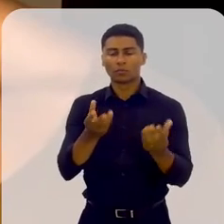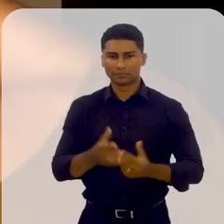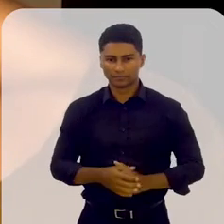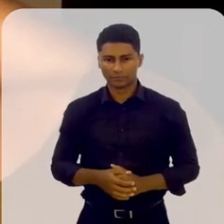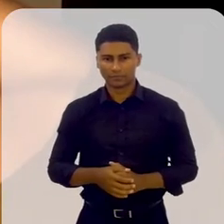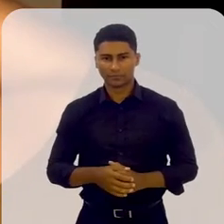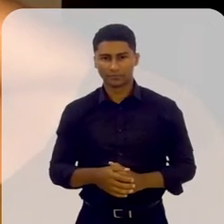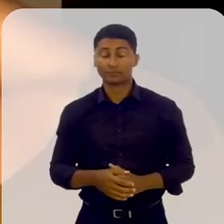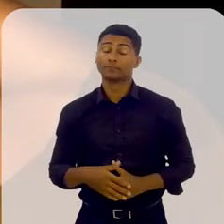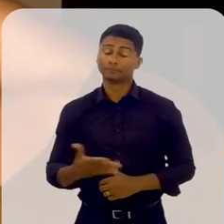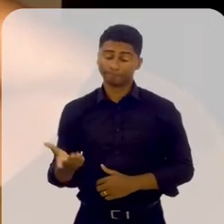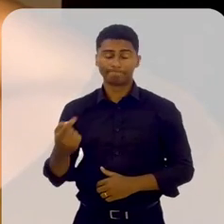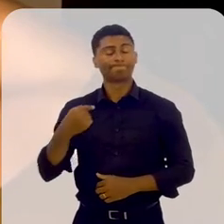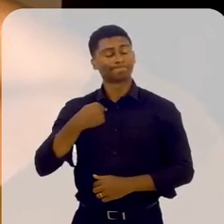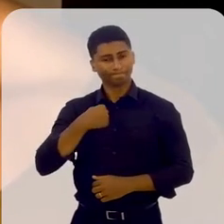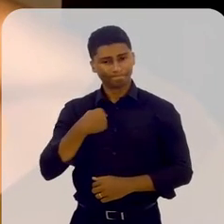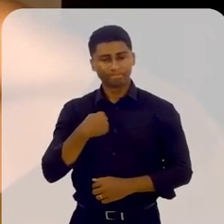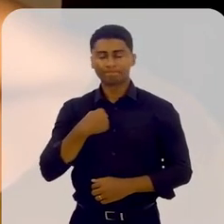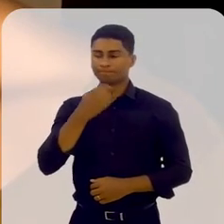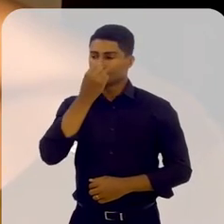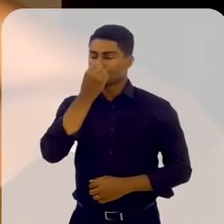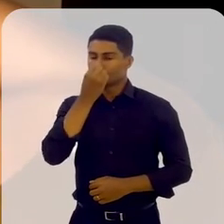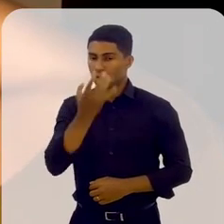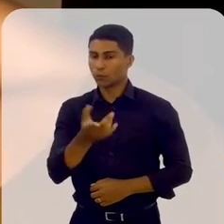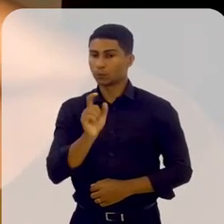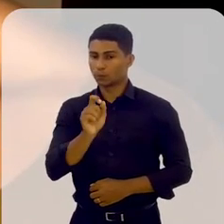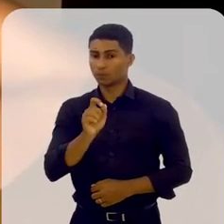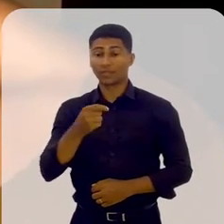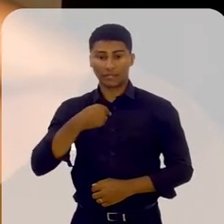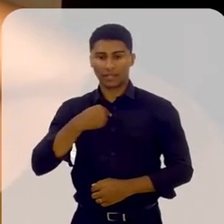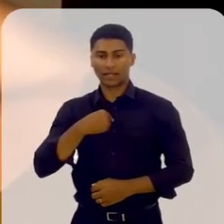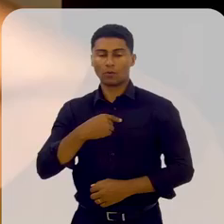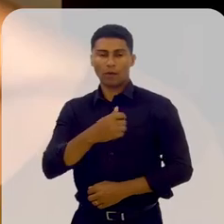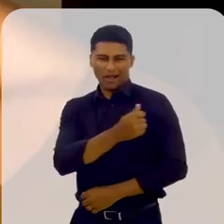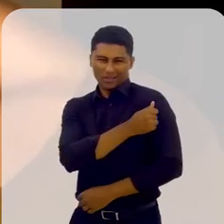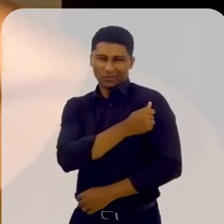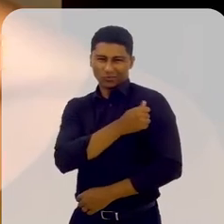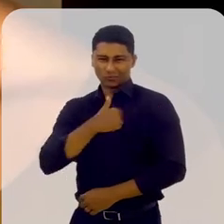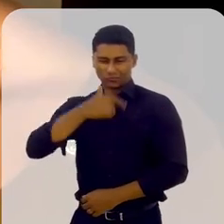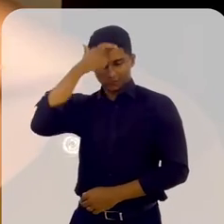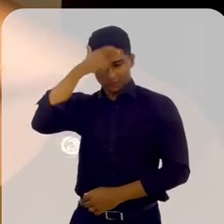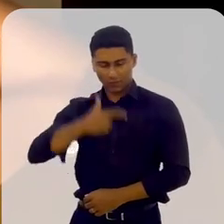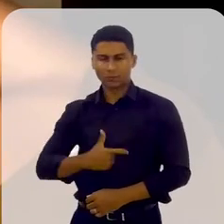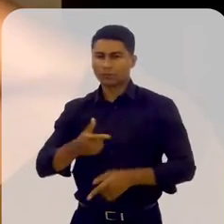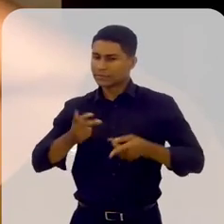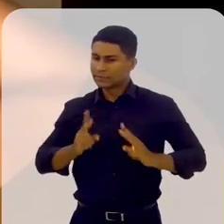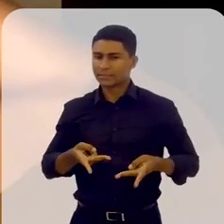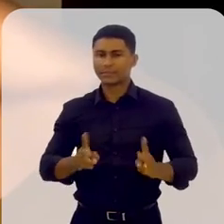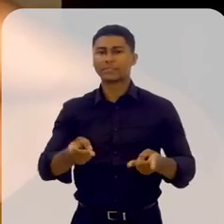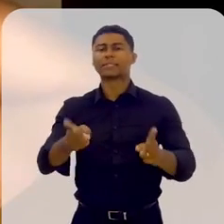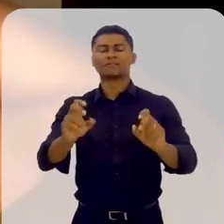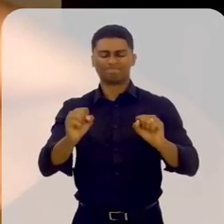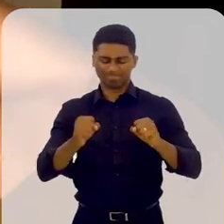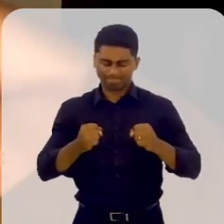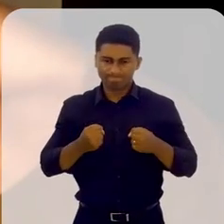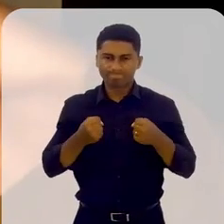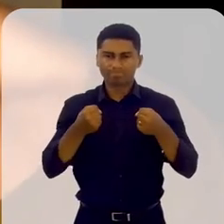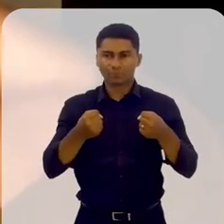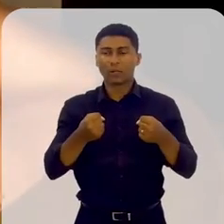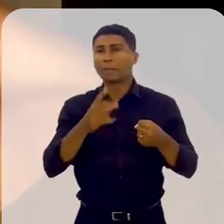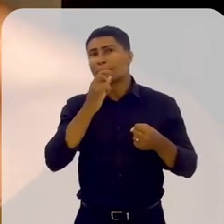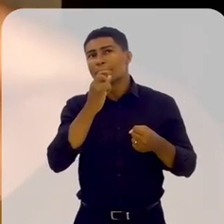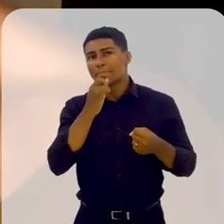Eu tive uma vantagem que eu sempre fui um ótimo aluno. Mesmo não